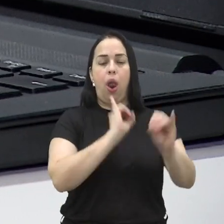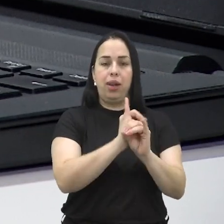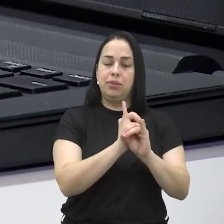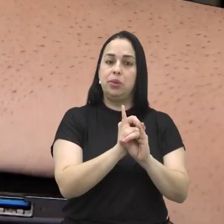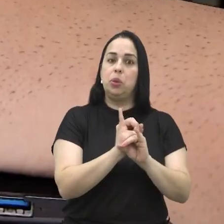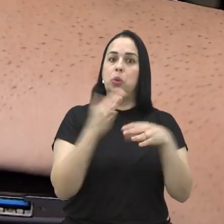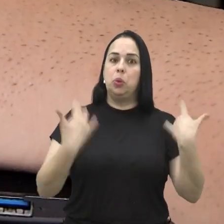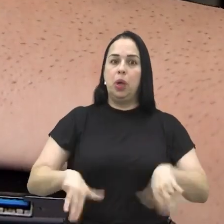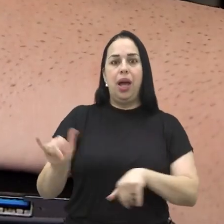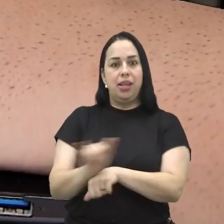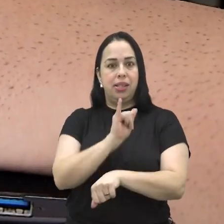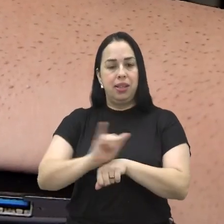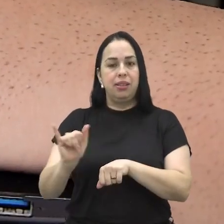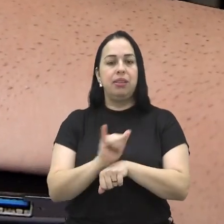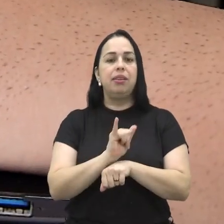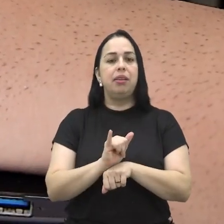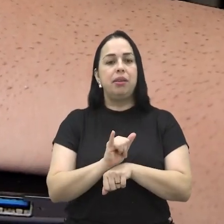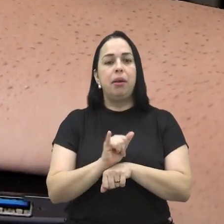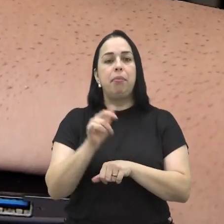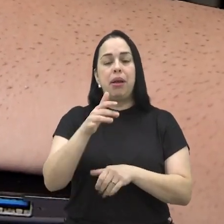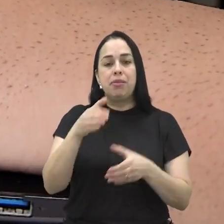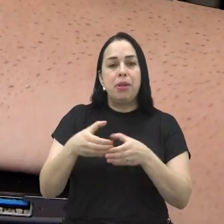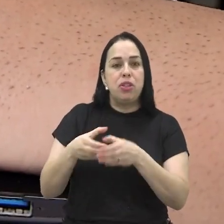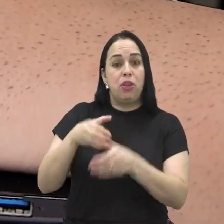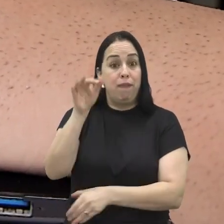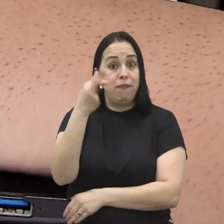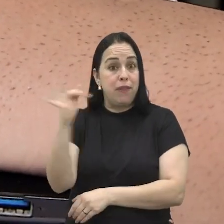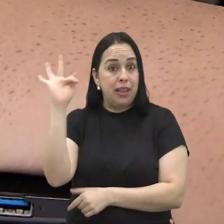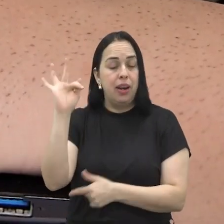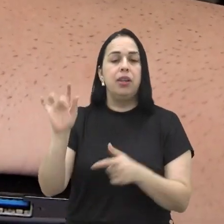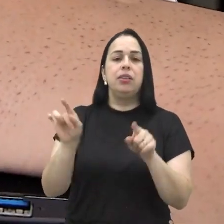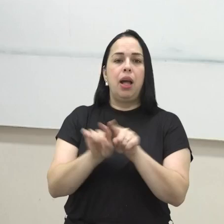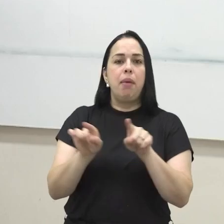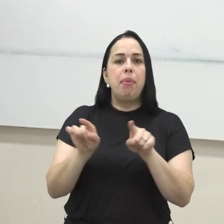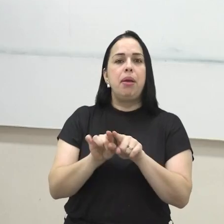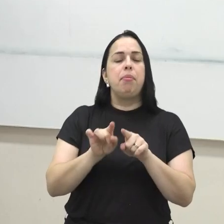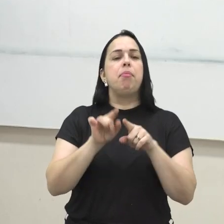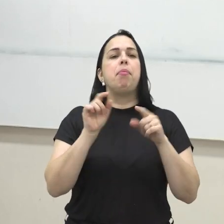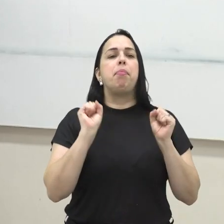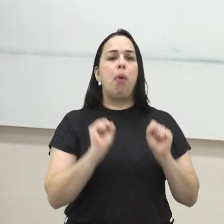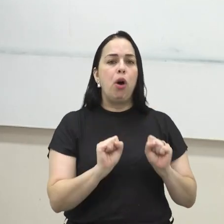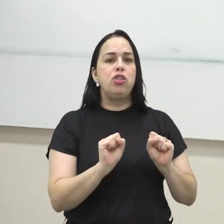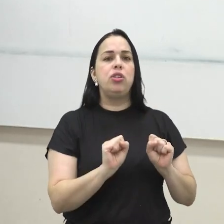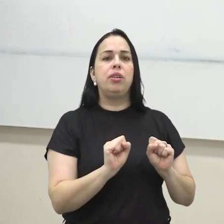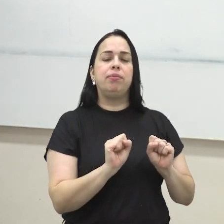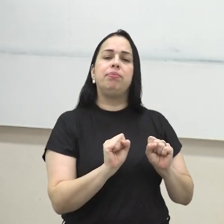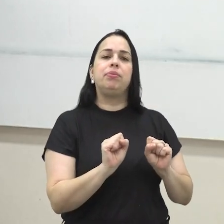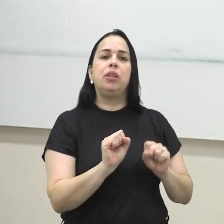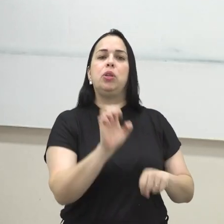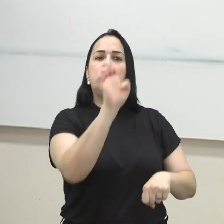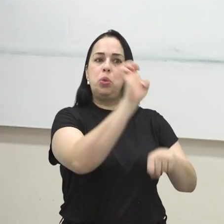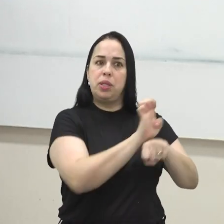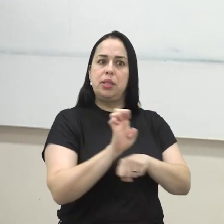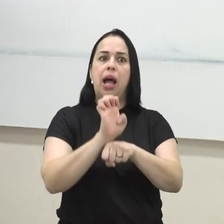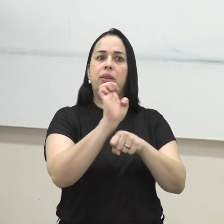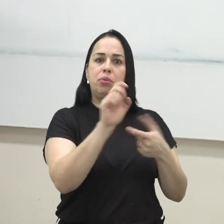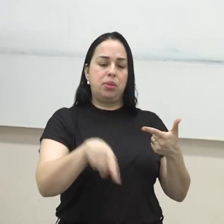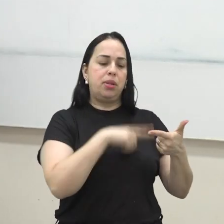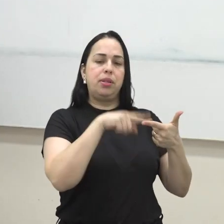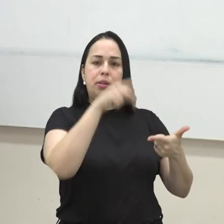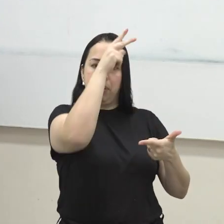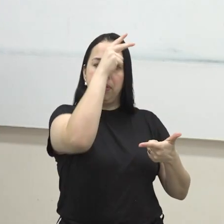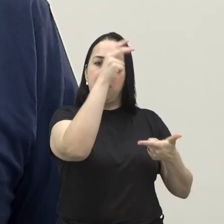provas online. Essa modalidade será permitida para concursos federais e poderá ser adotada também em